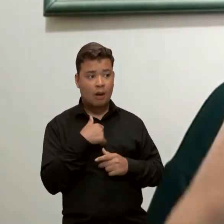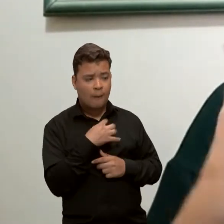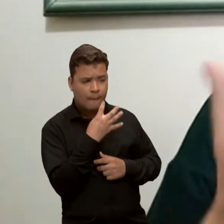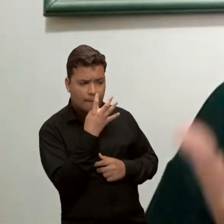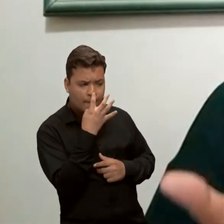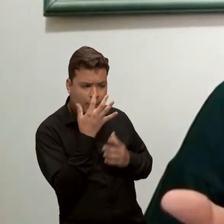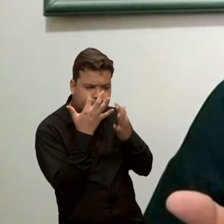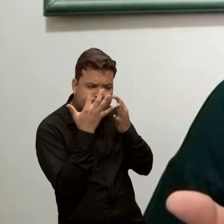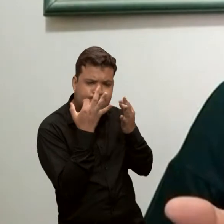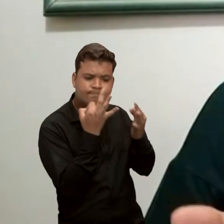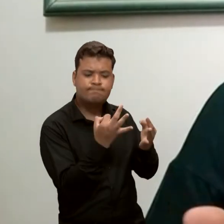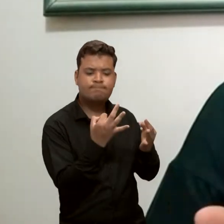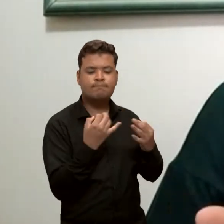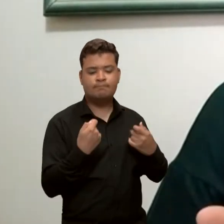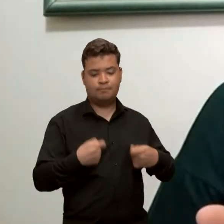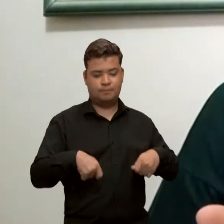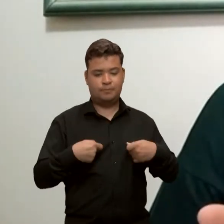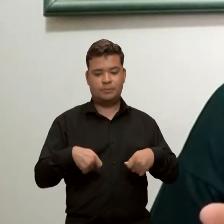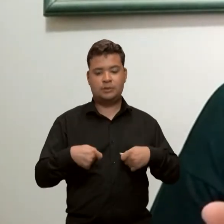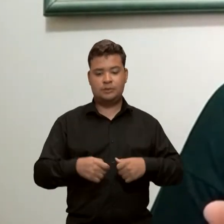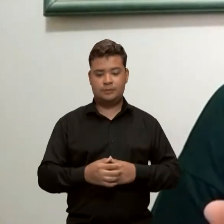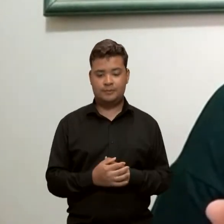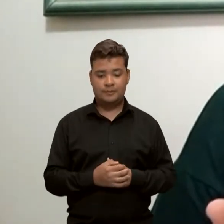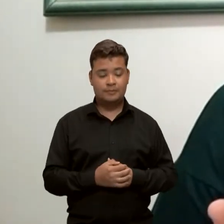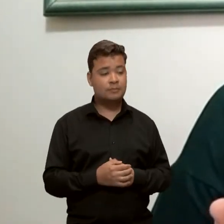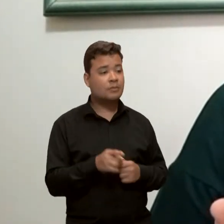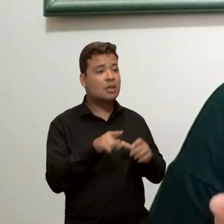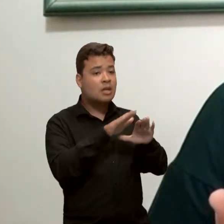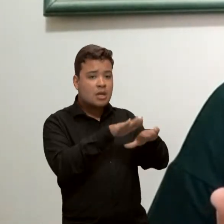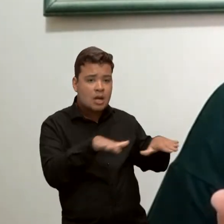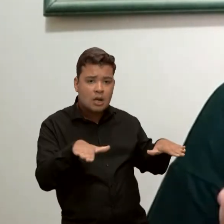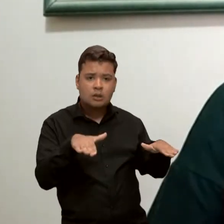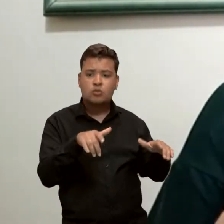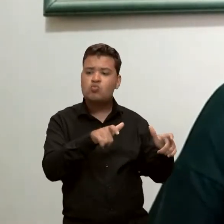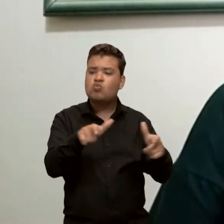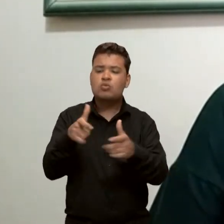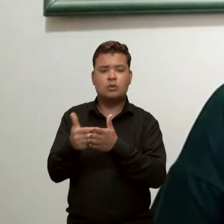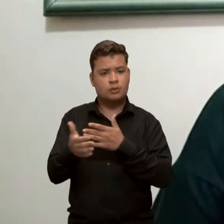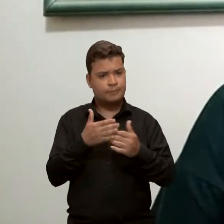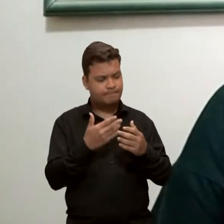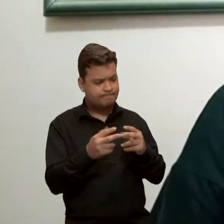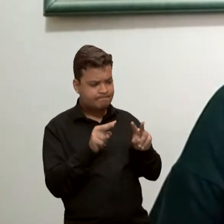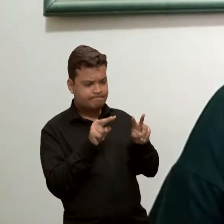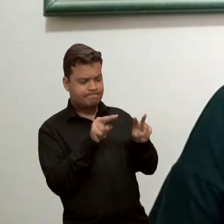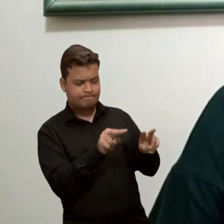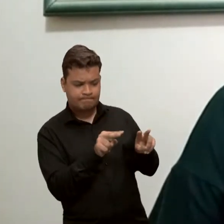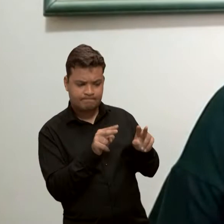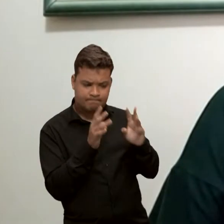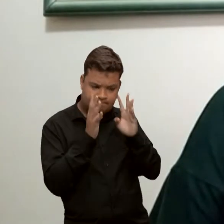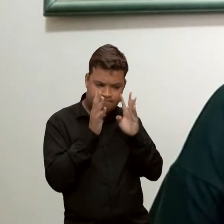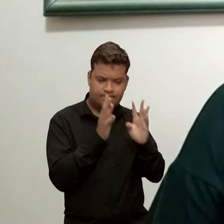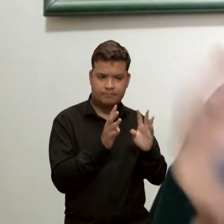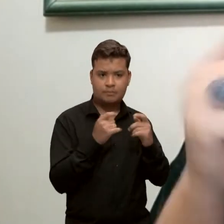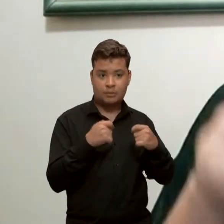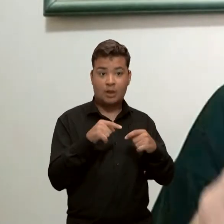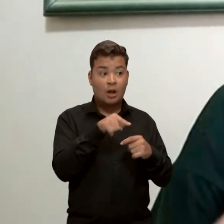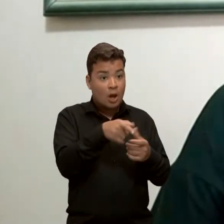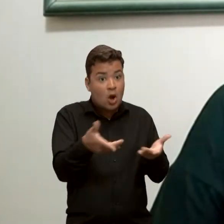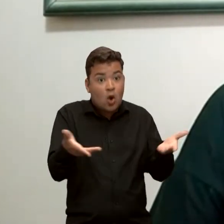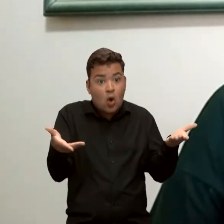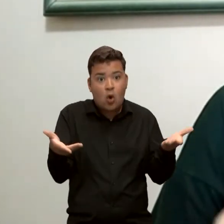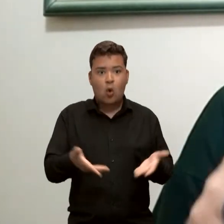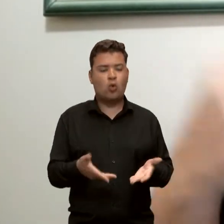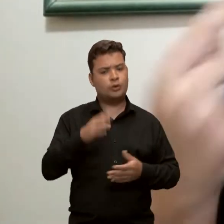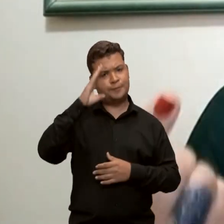Vamos visibilizar as crianças onde quer que elas estejam, porque elas são hoje, elas não são o futuro de amanhã. A criança